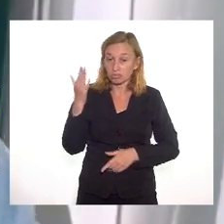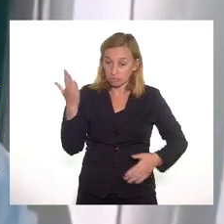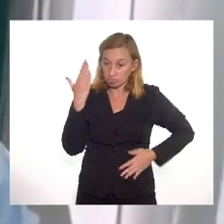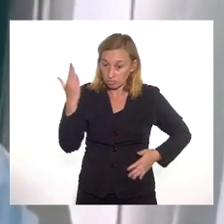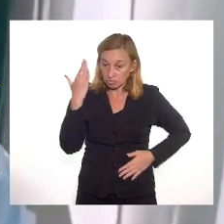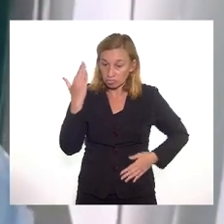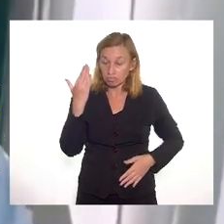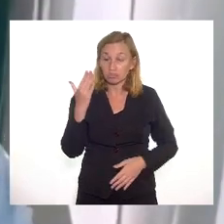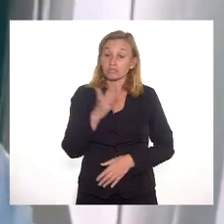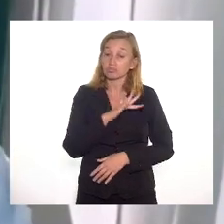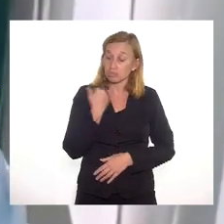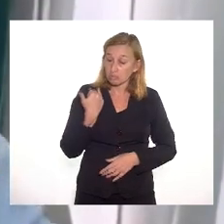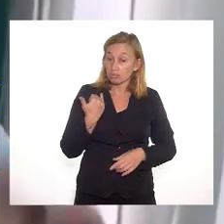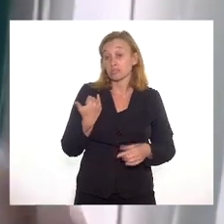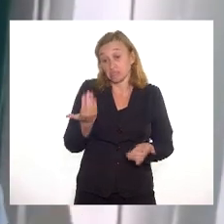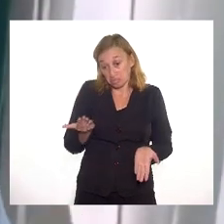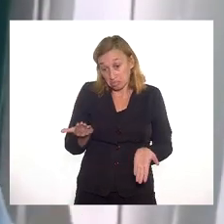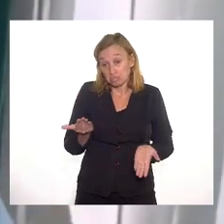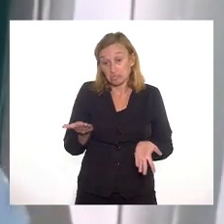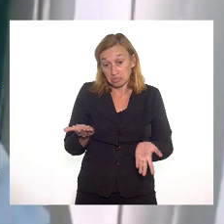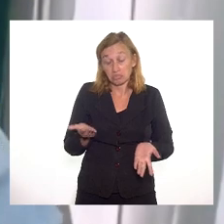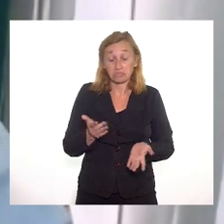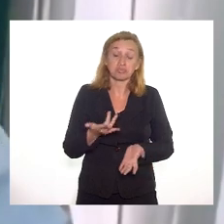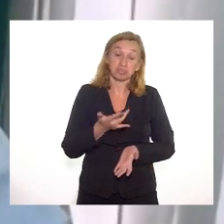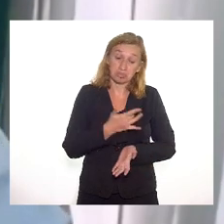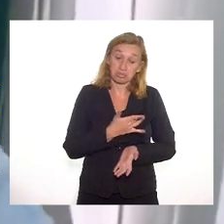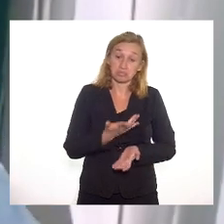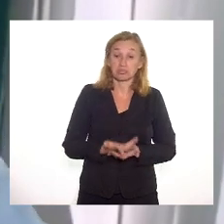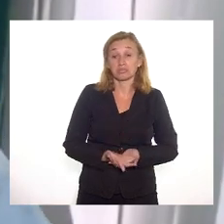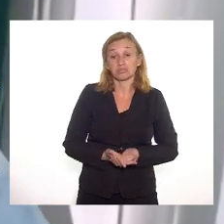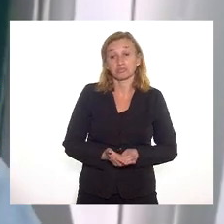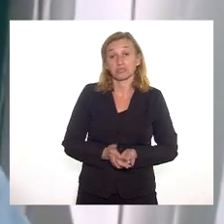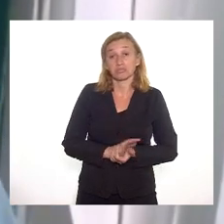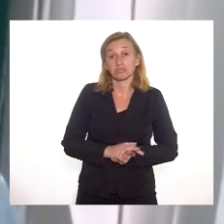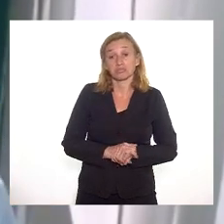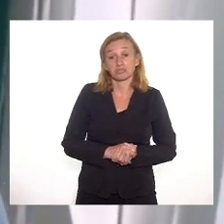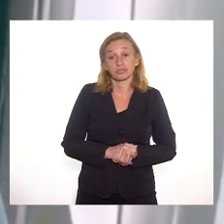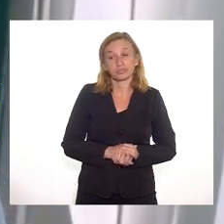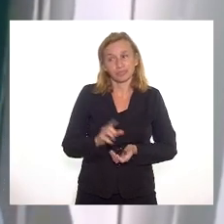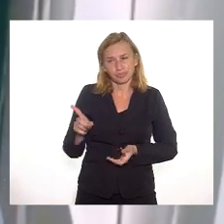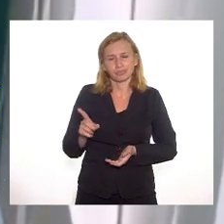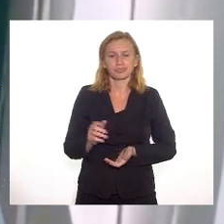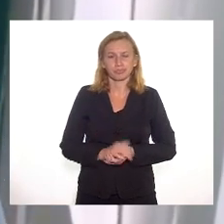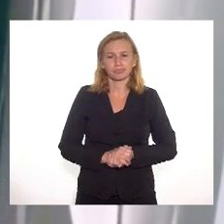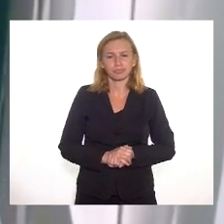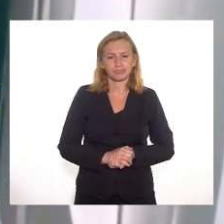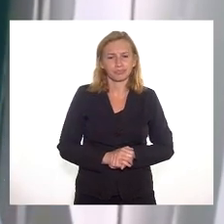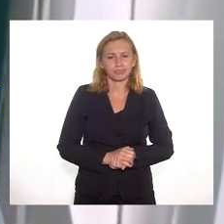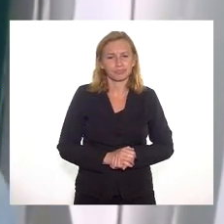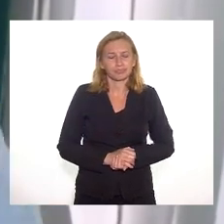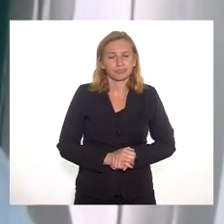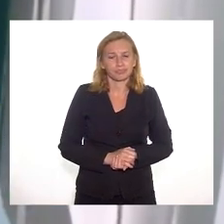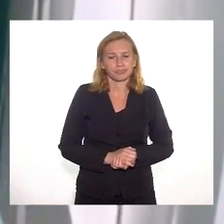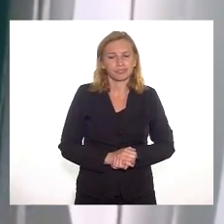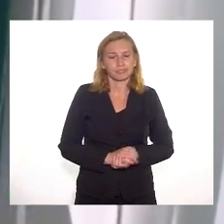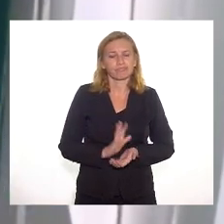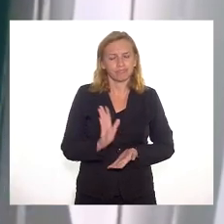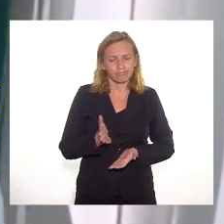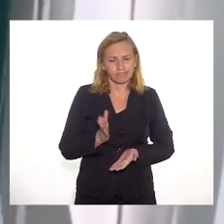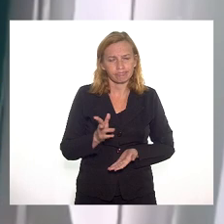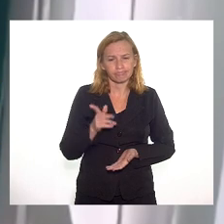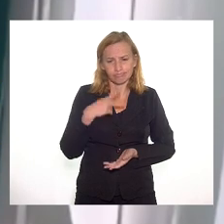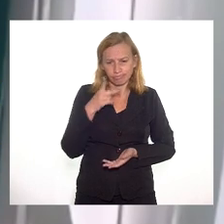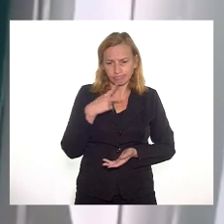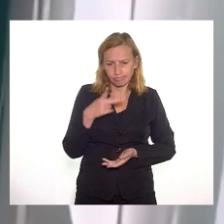cujas mortes também lamentamos muito. É preciso, portanto, que isso seja questionado. Já está sendo